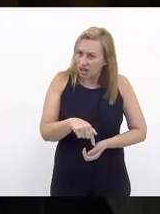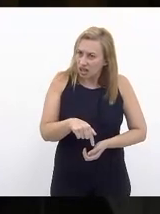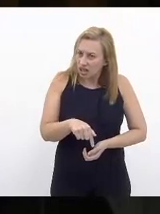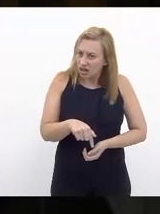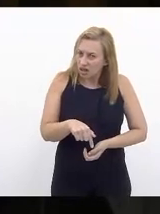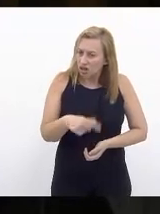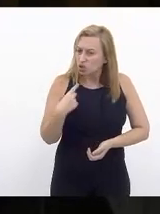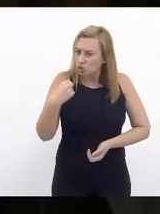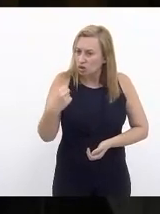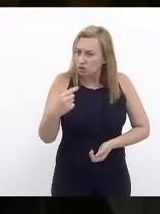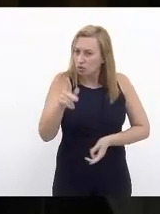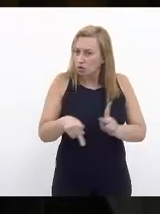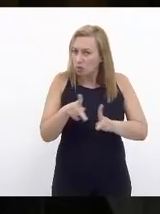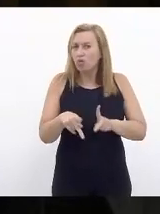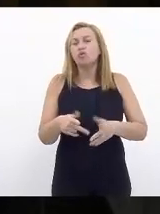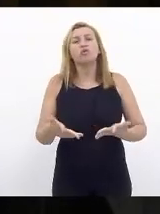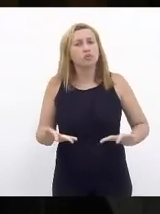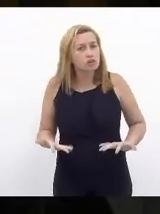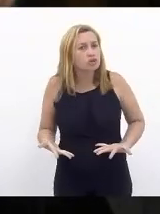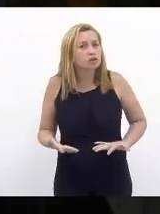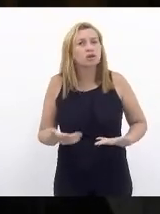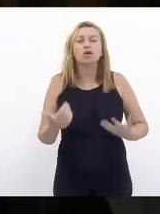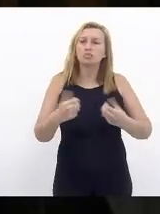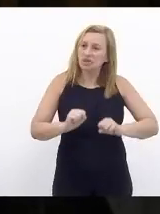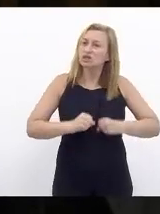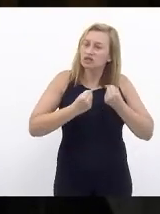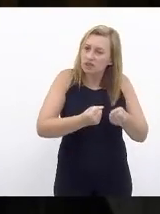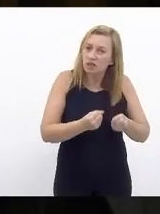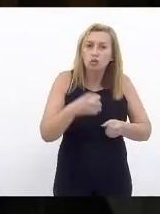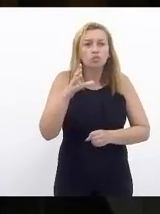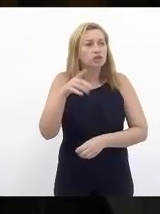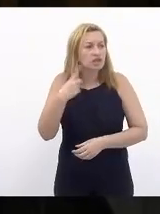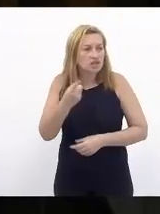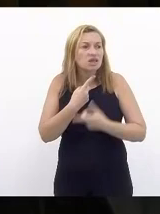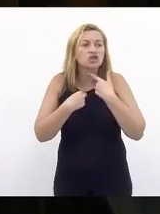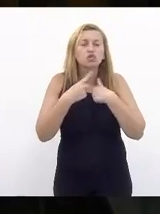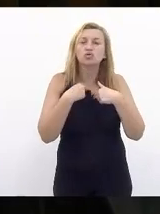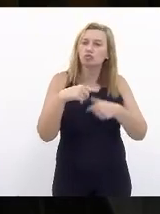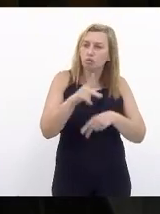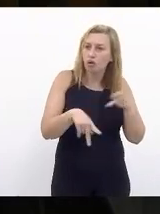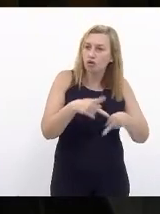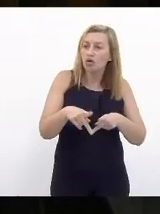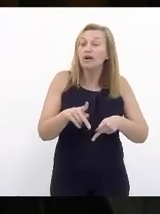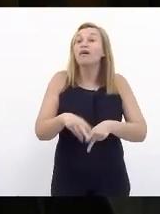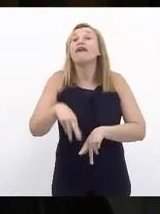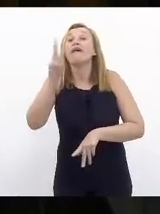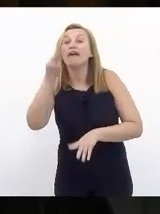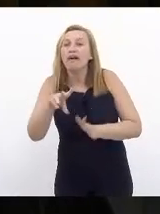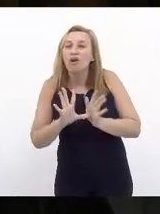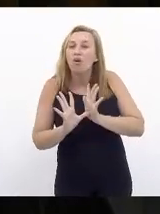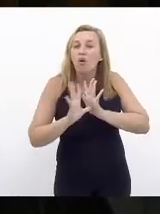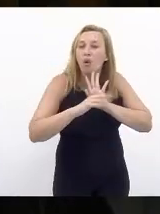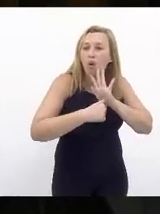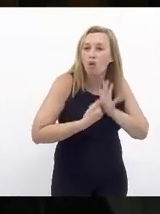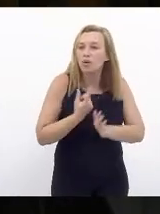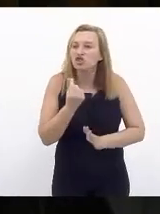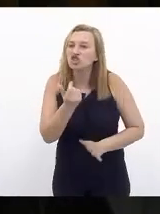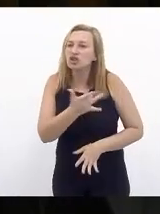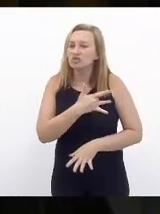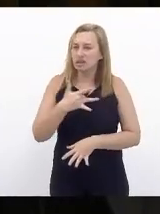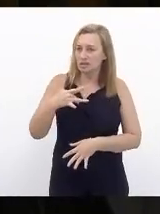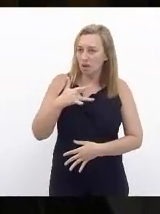pelo povo. E tem que defender o interesse do povo. Quem rouba dinheiro da